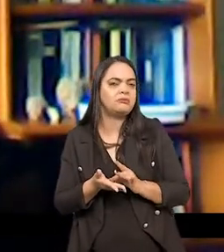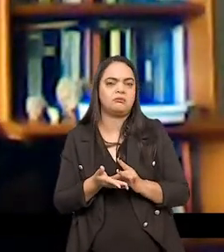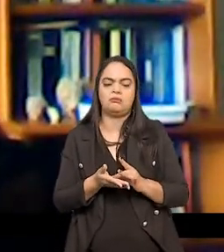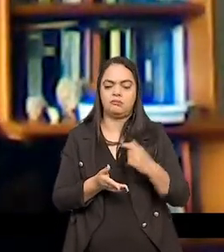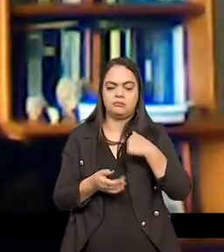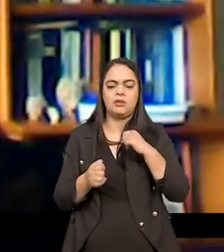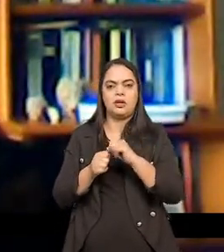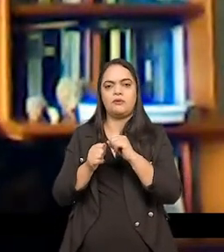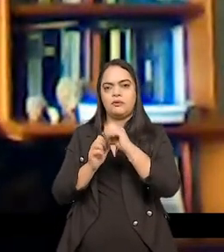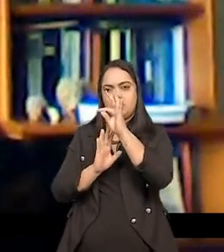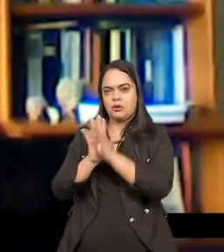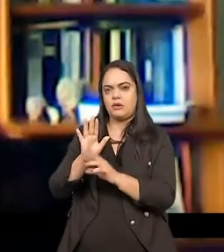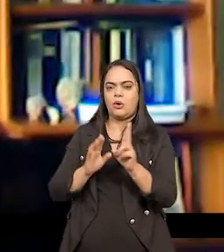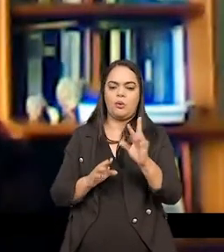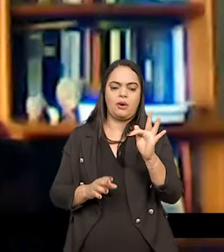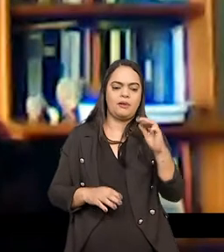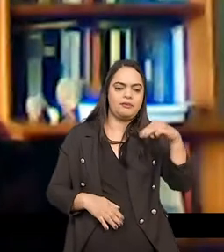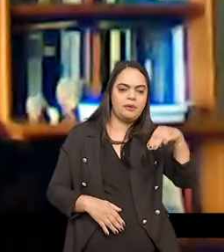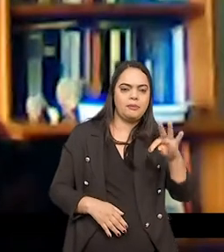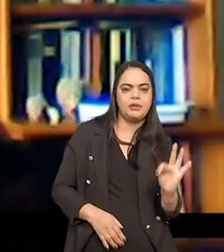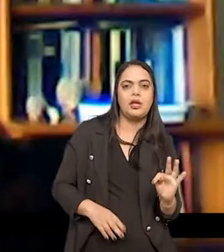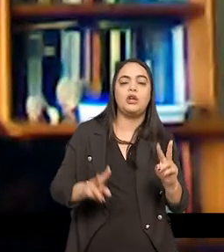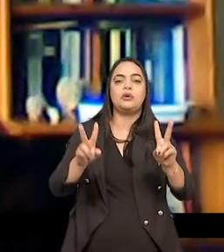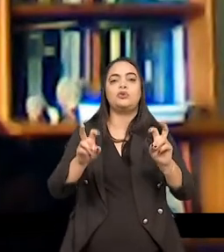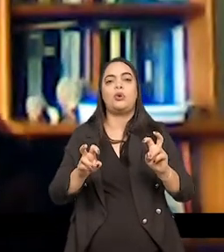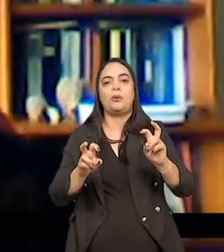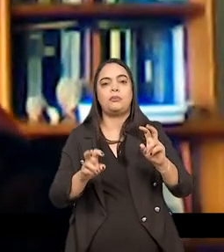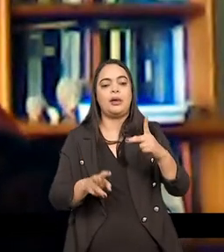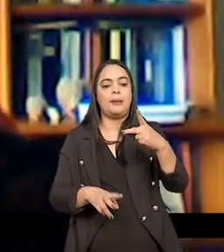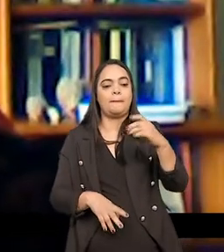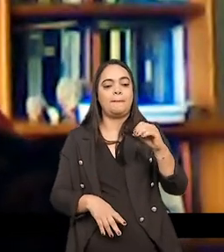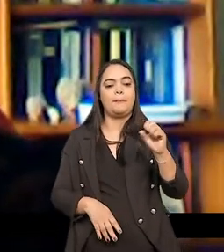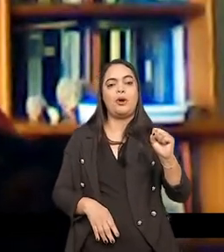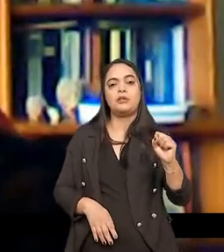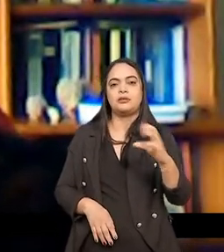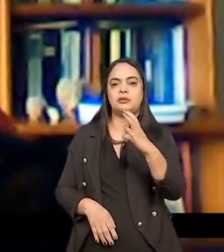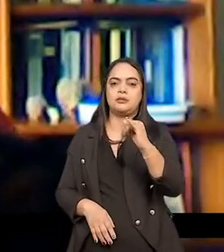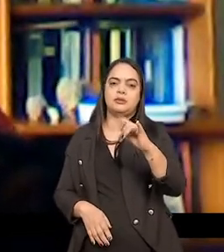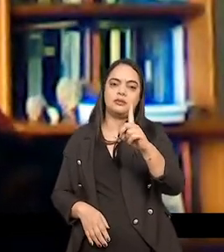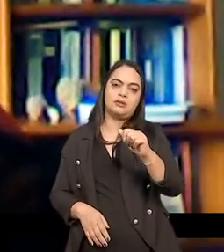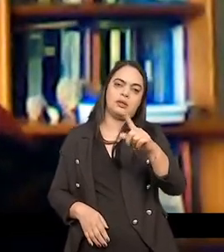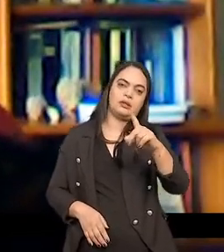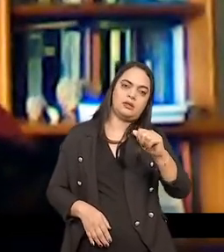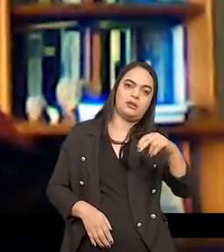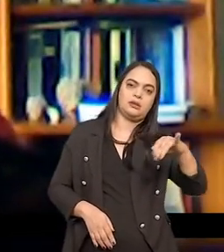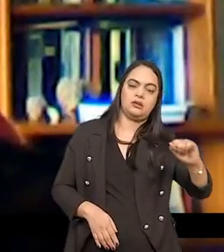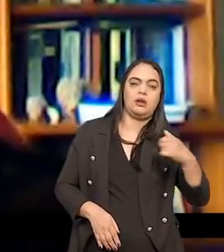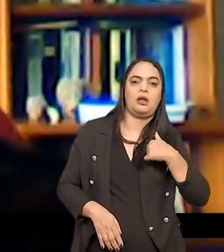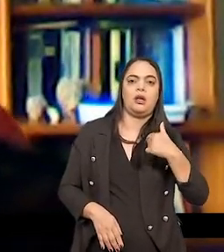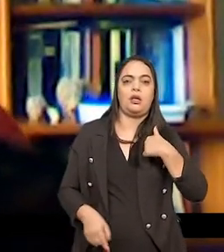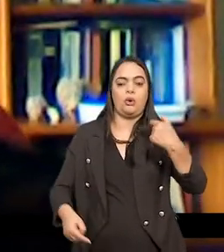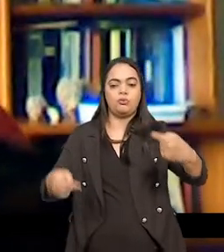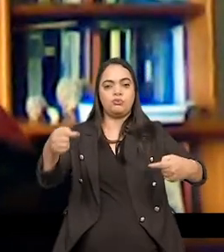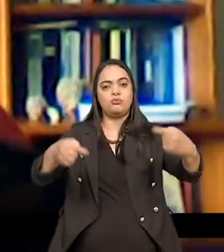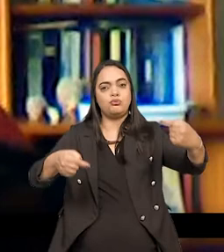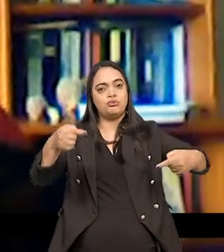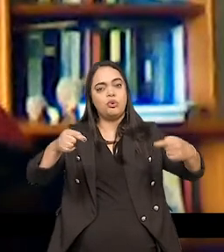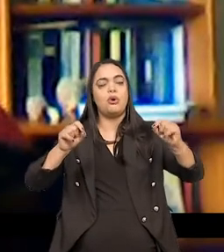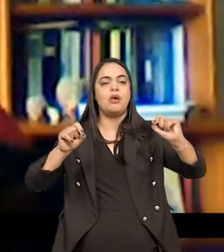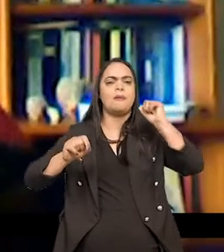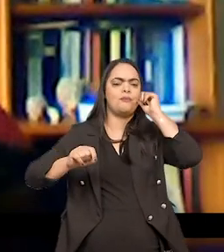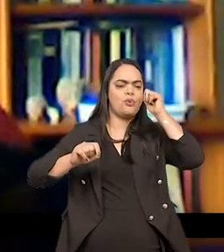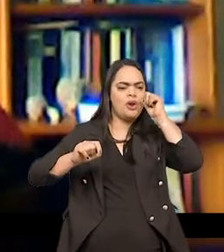para o UFMT sobre pós-cidadania. E com quem eu debati isso foi uma